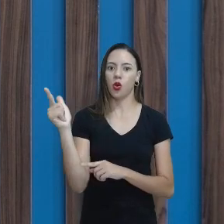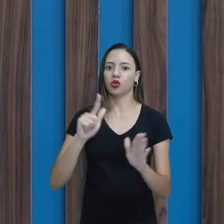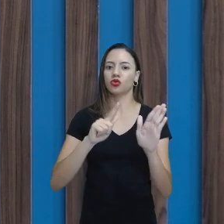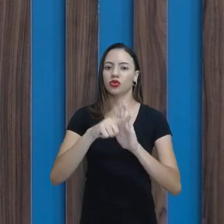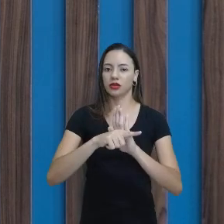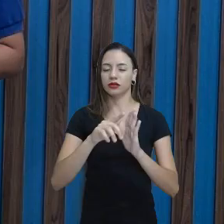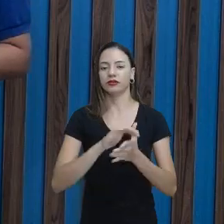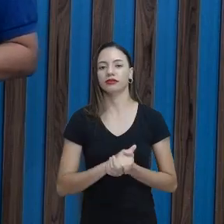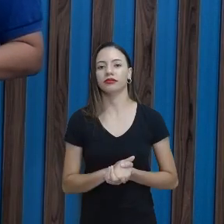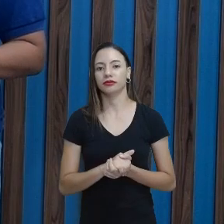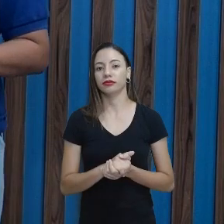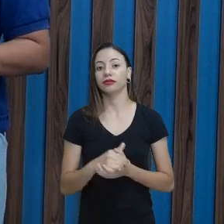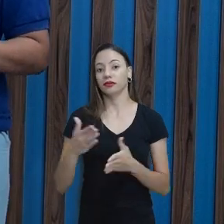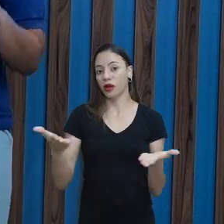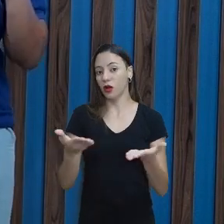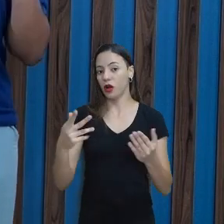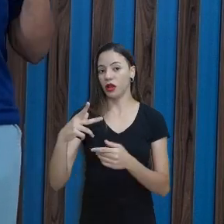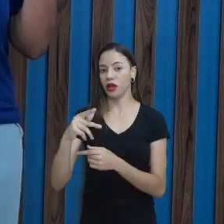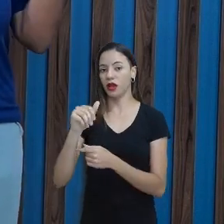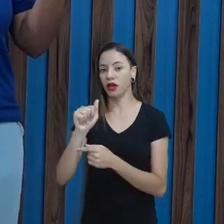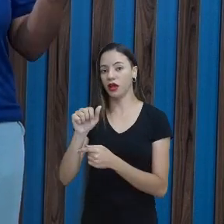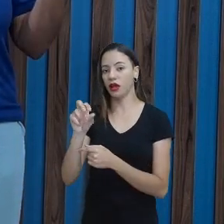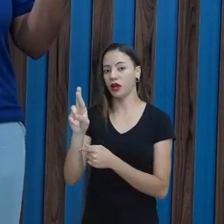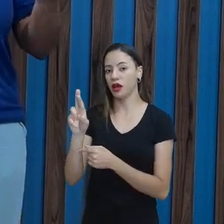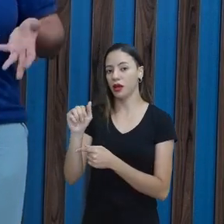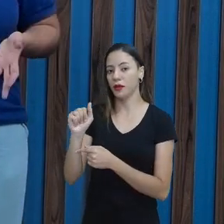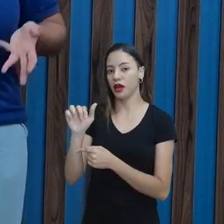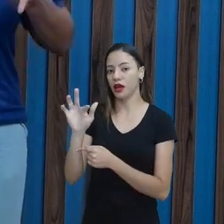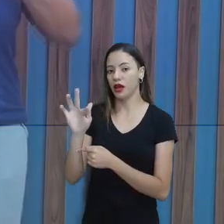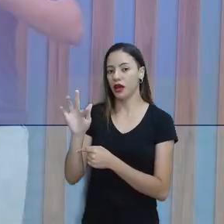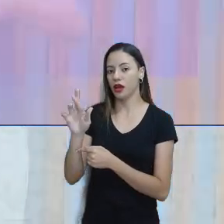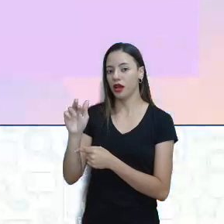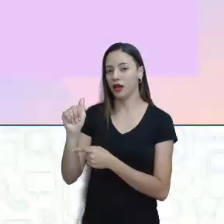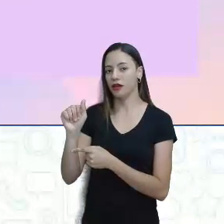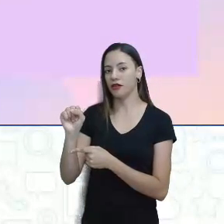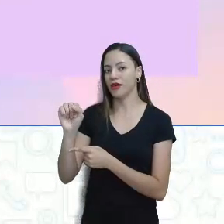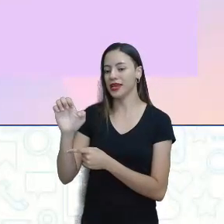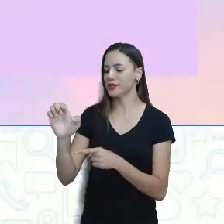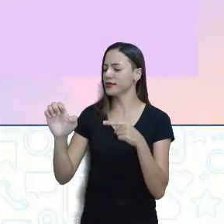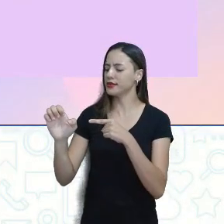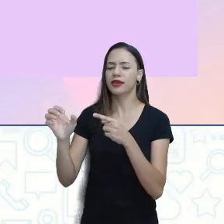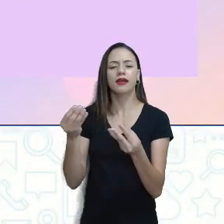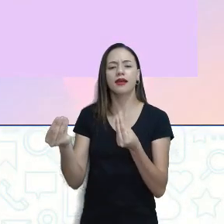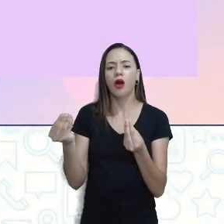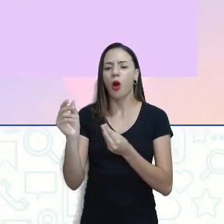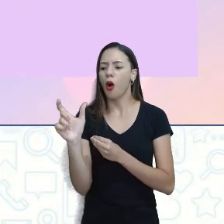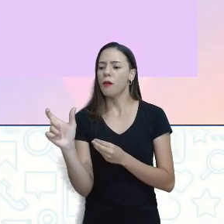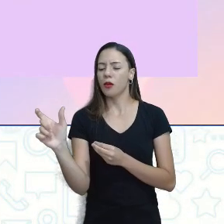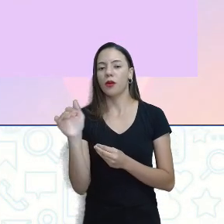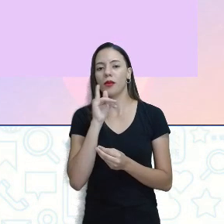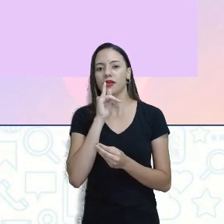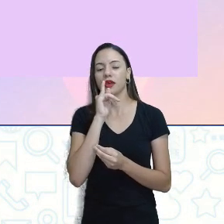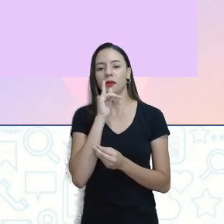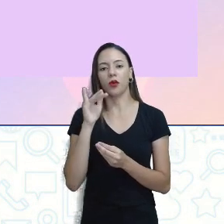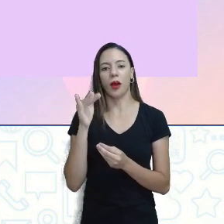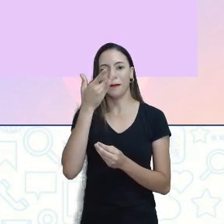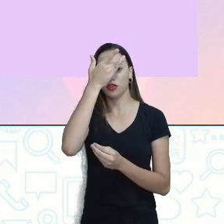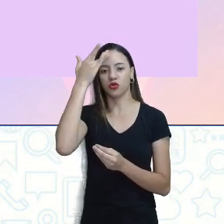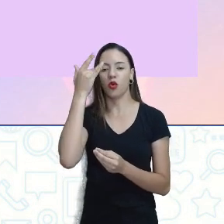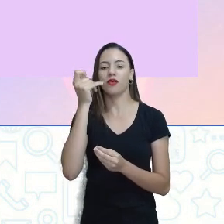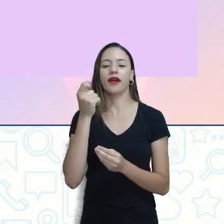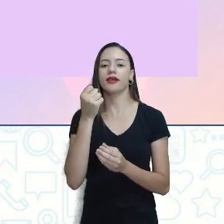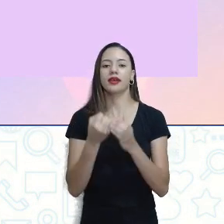a gente tem a paráfrase, né? Que no caso da paráfrase, o escritor vai reinventar um texto